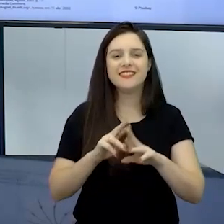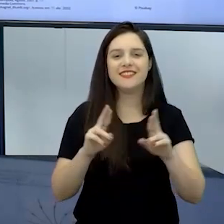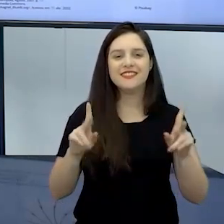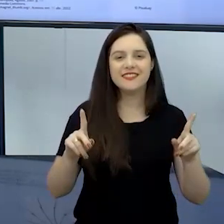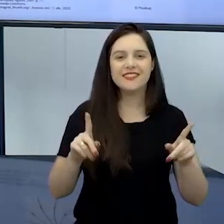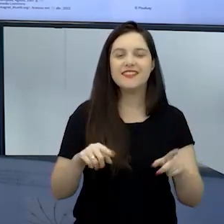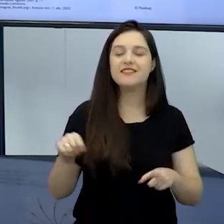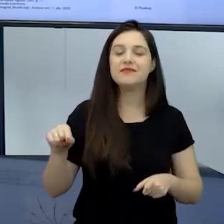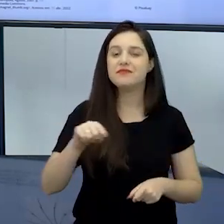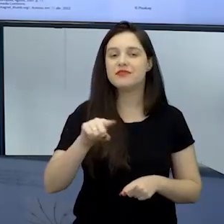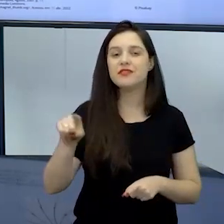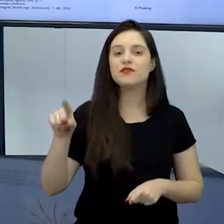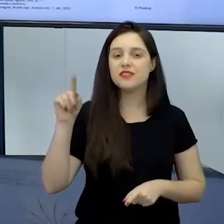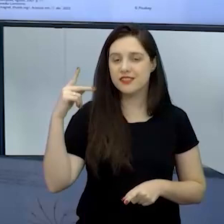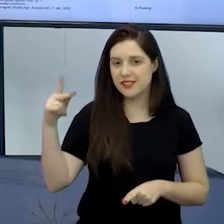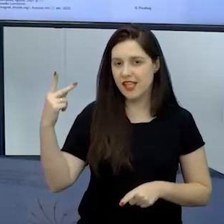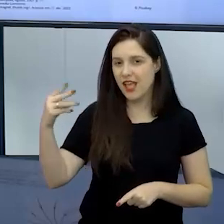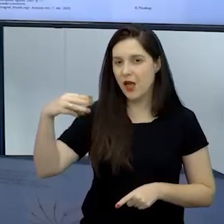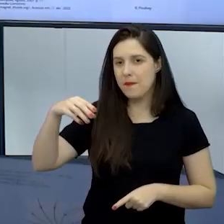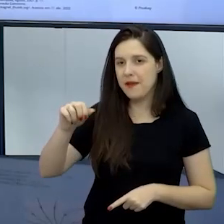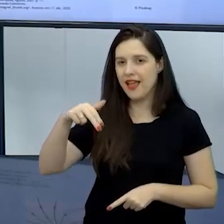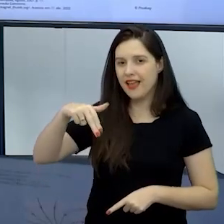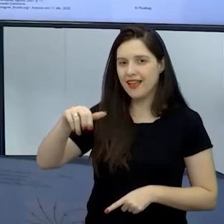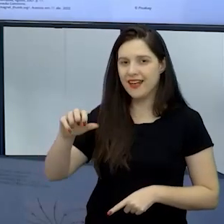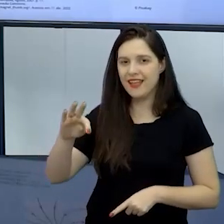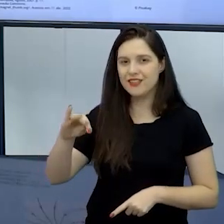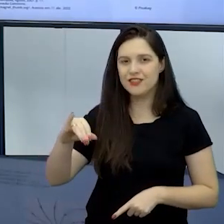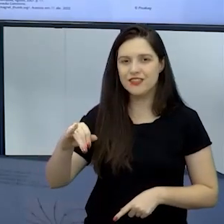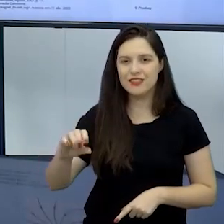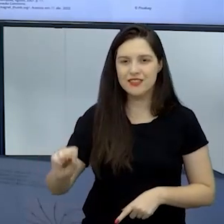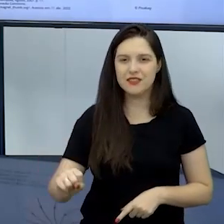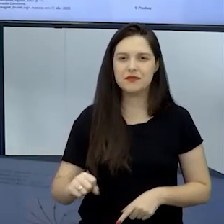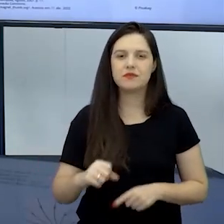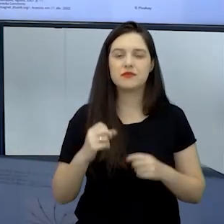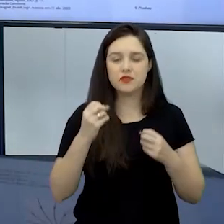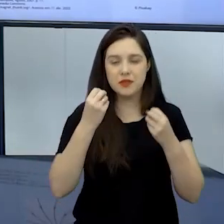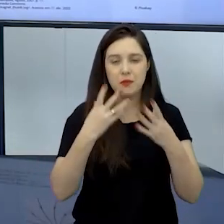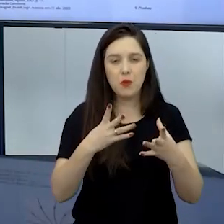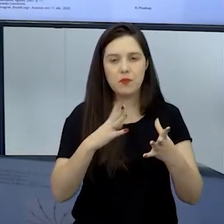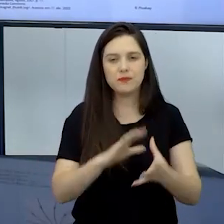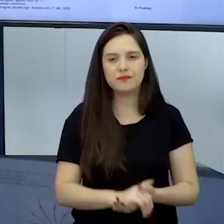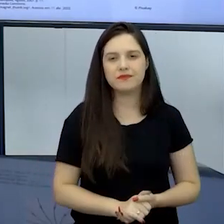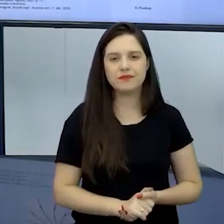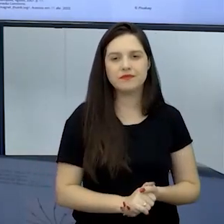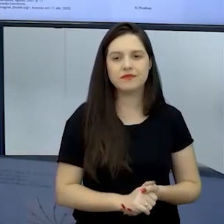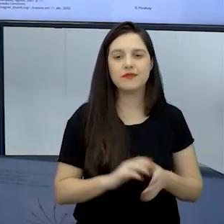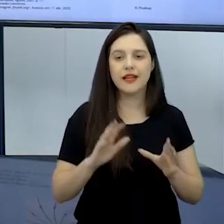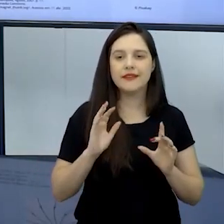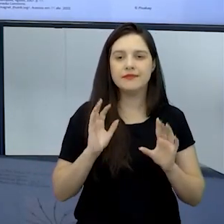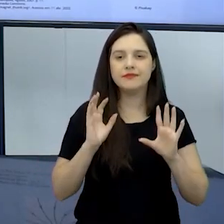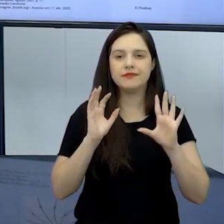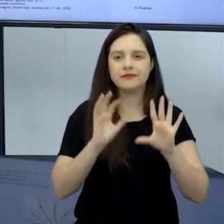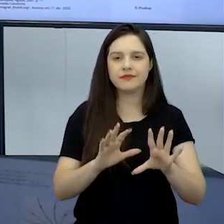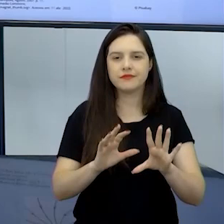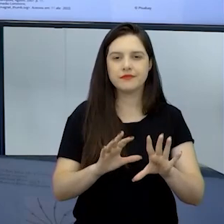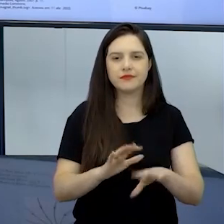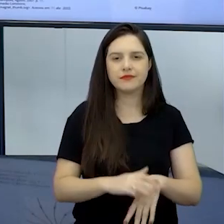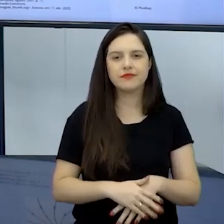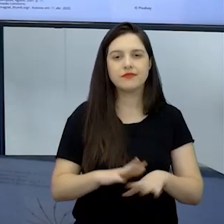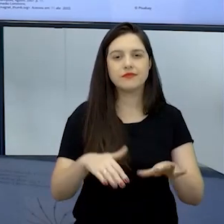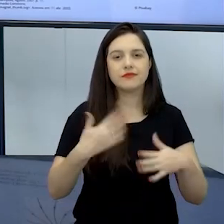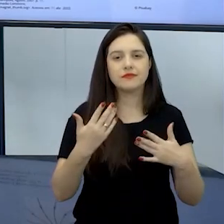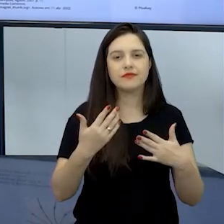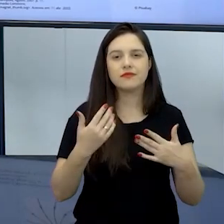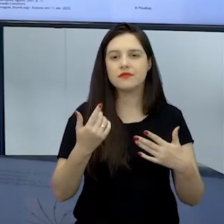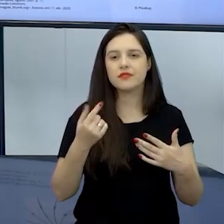Gibalina. Tem que manter o magnetismo forte. Isso que é bom. né, a atração. E o magnetismo